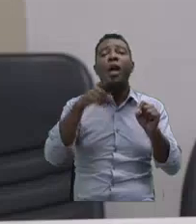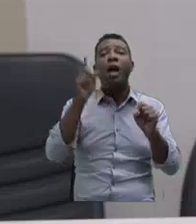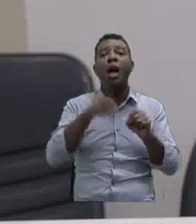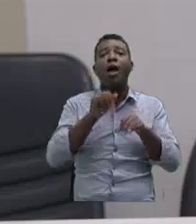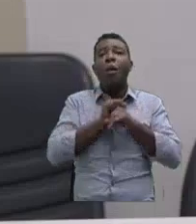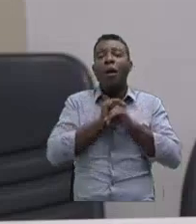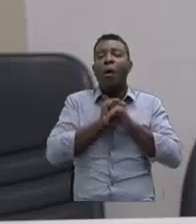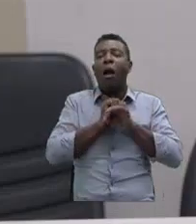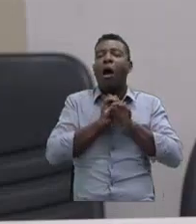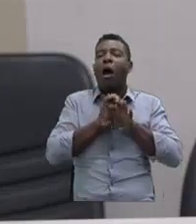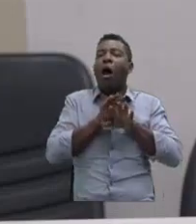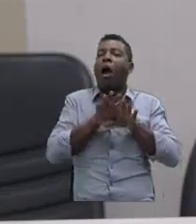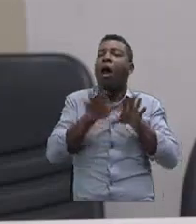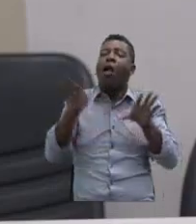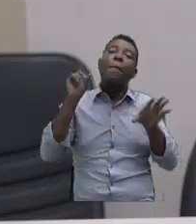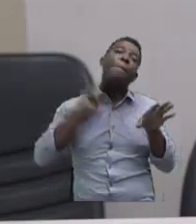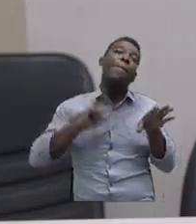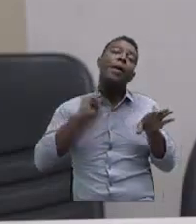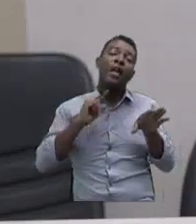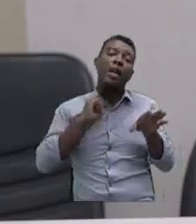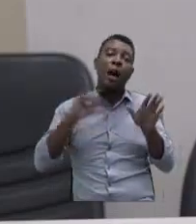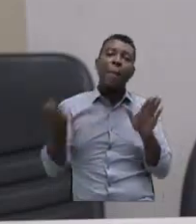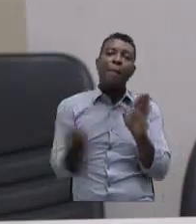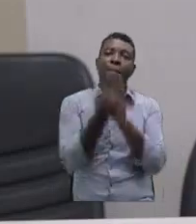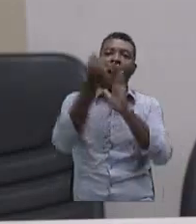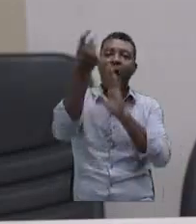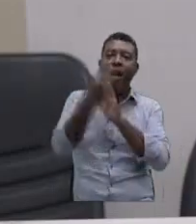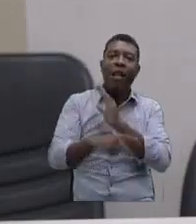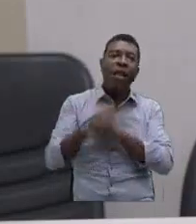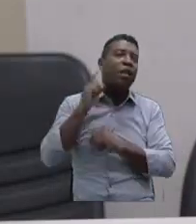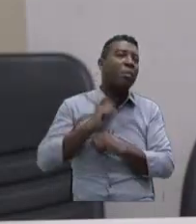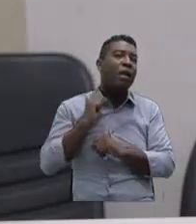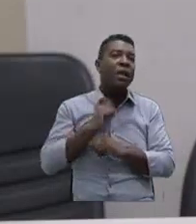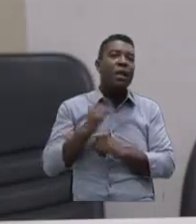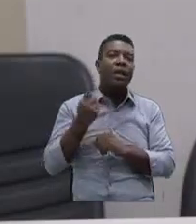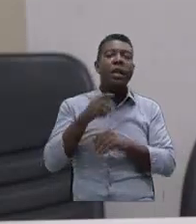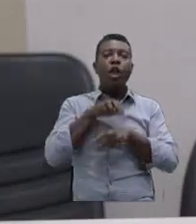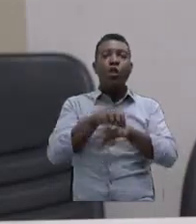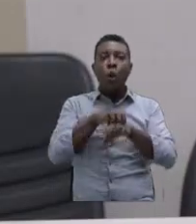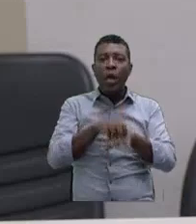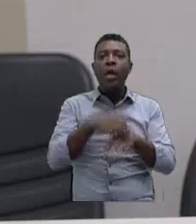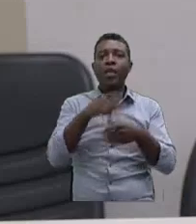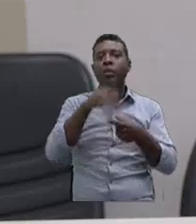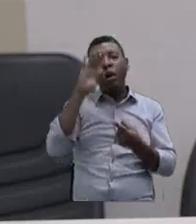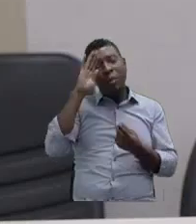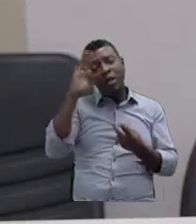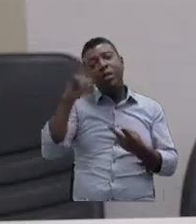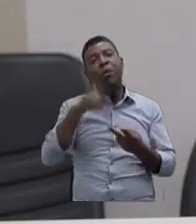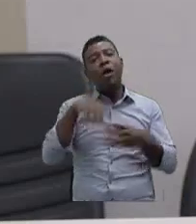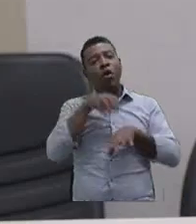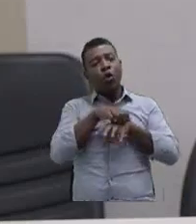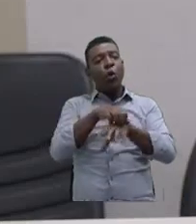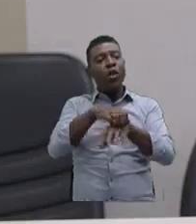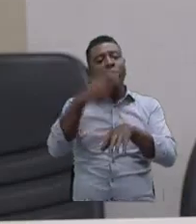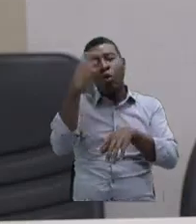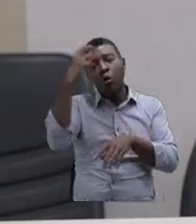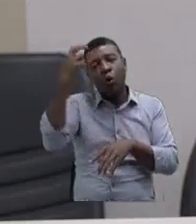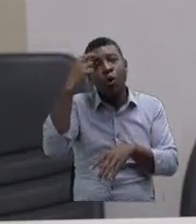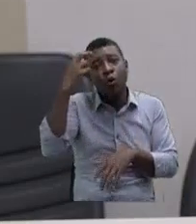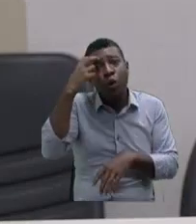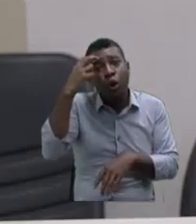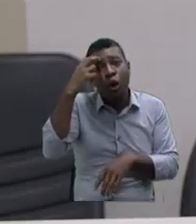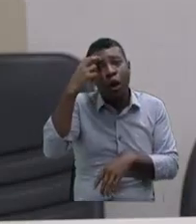o destino Minas Gerais de turismo, o destino de Minas Gerais como a terra de maior turismo cultural, visando